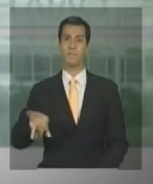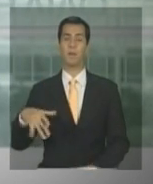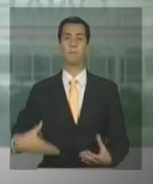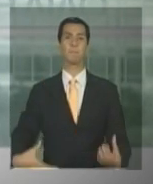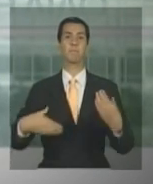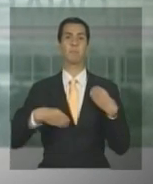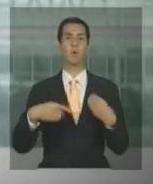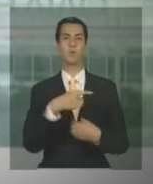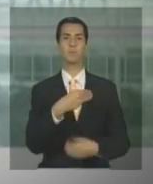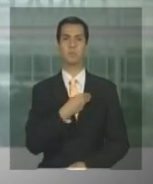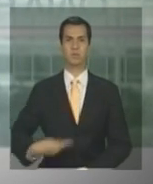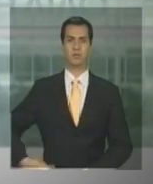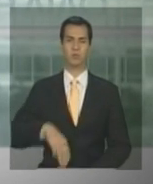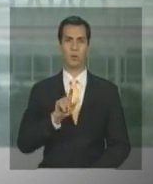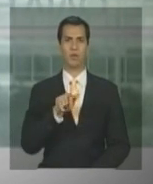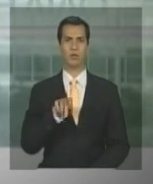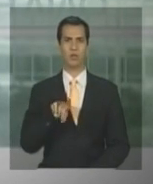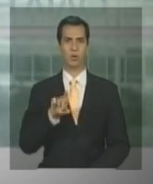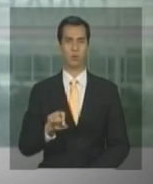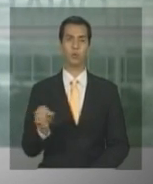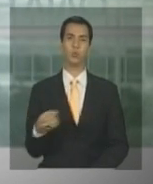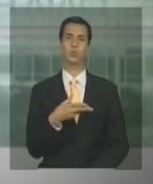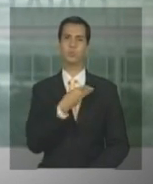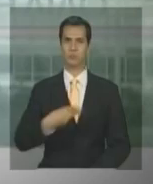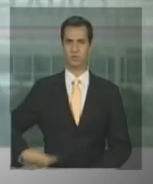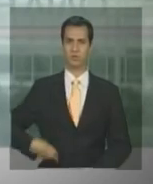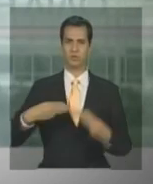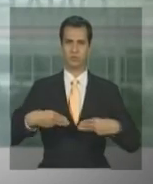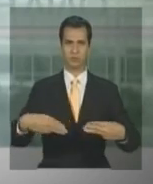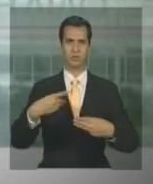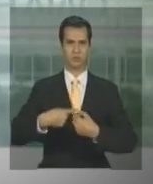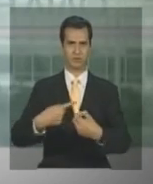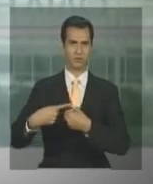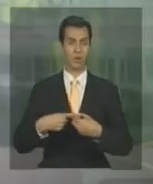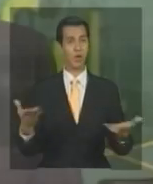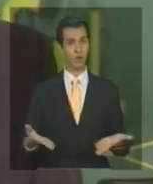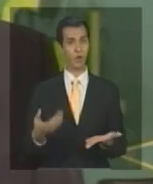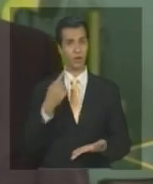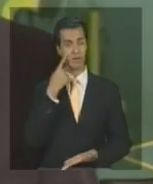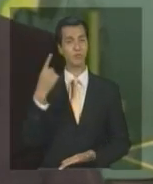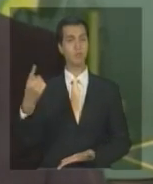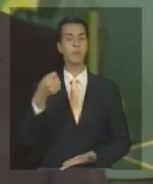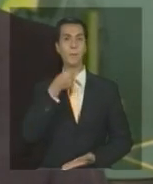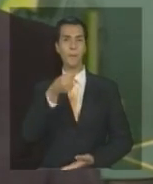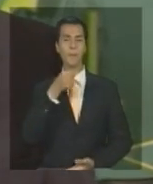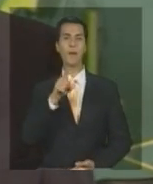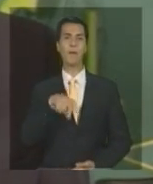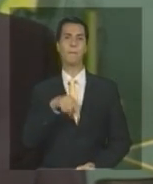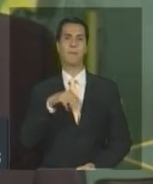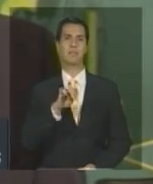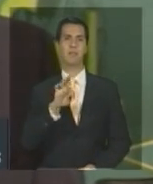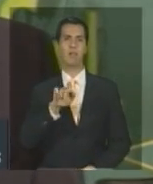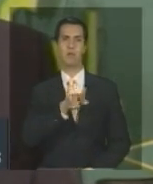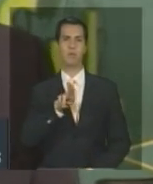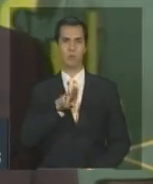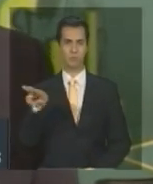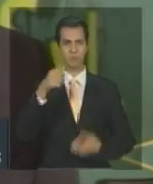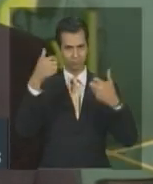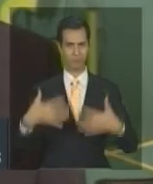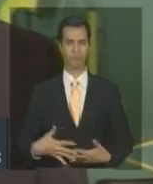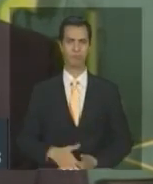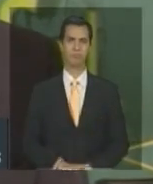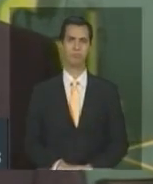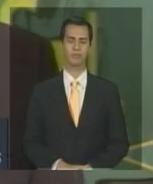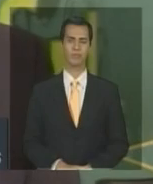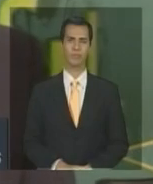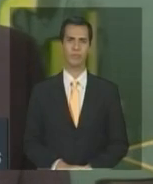Cidades. De lá fala o repórter Adilson Mastelari. Boa tarde, Adilson. Boa tarde, Lúcia. Já está tudo pronto